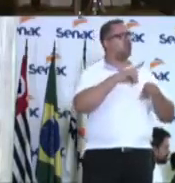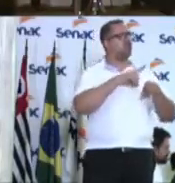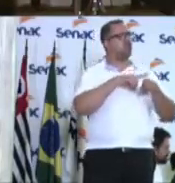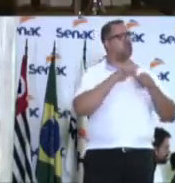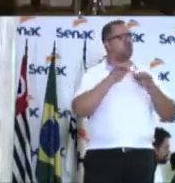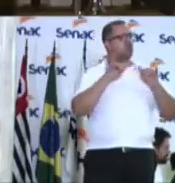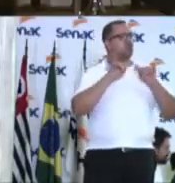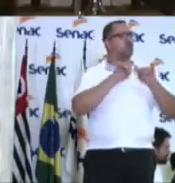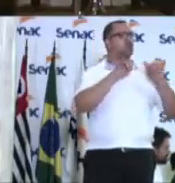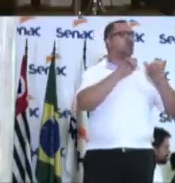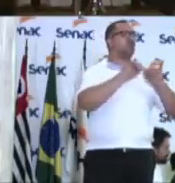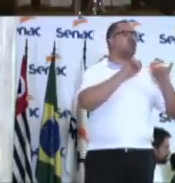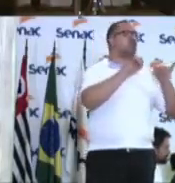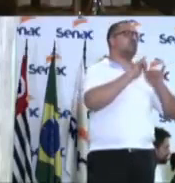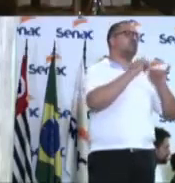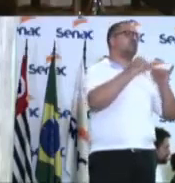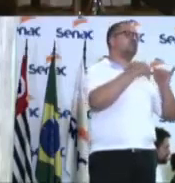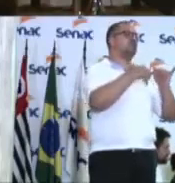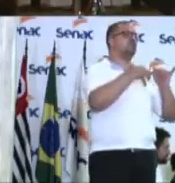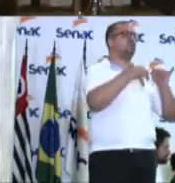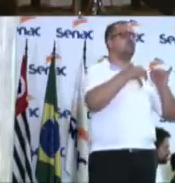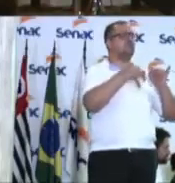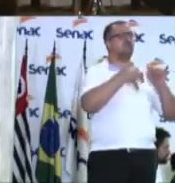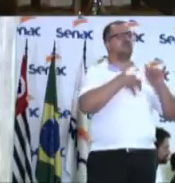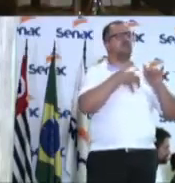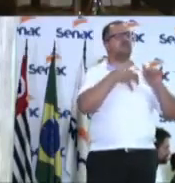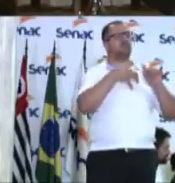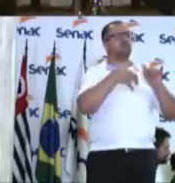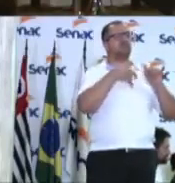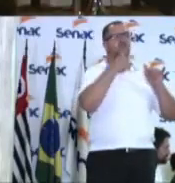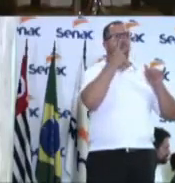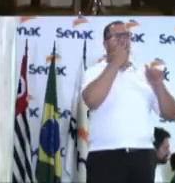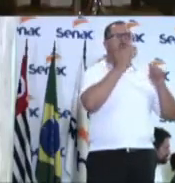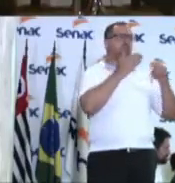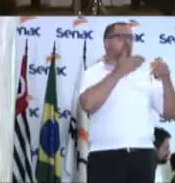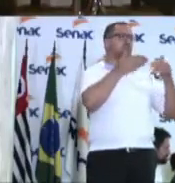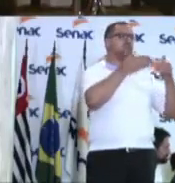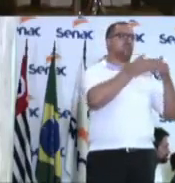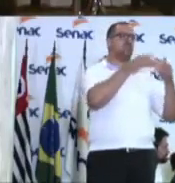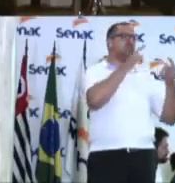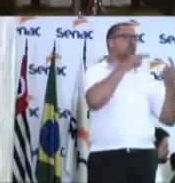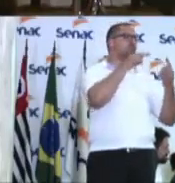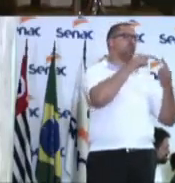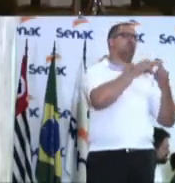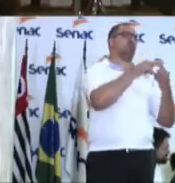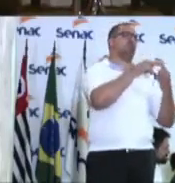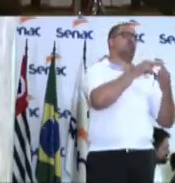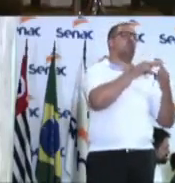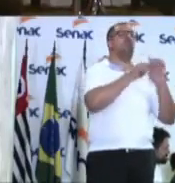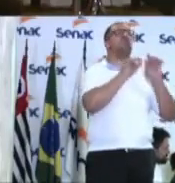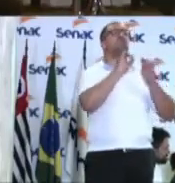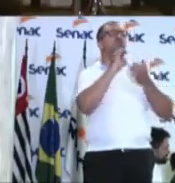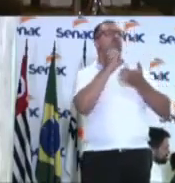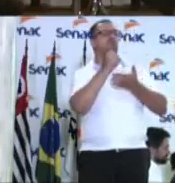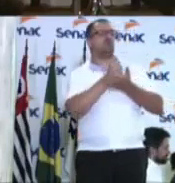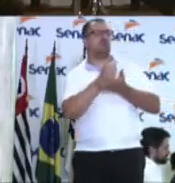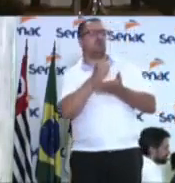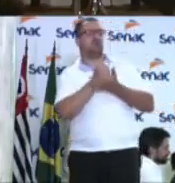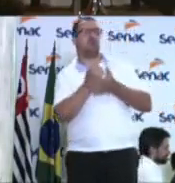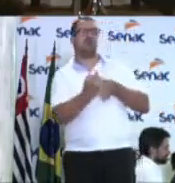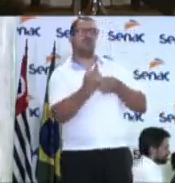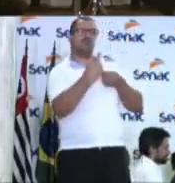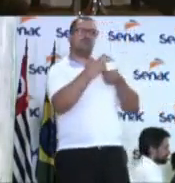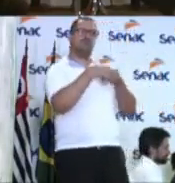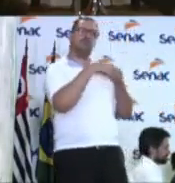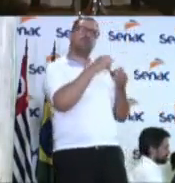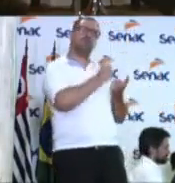tribunais portáteis? Assim, às vezes a campanha não surte o efeito e ainda surte o efeito contrário. A marca, ela retorna para vocês essa